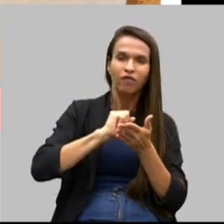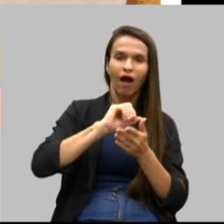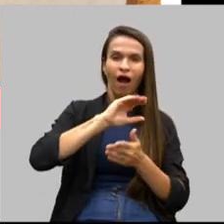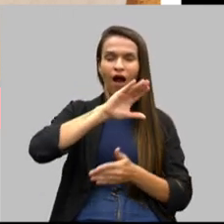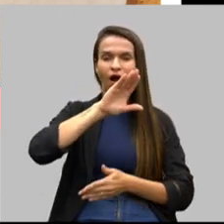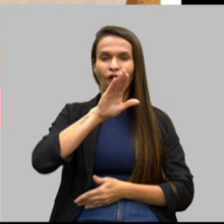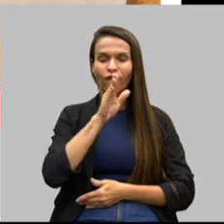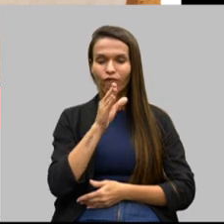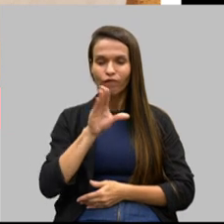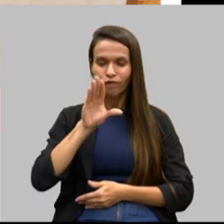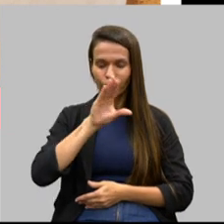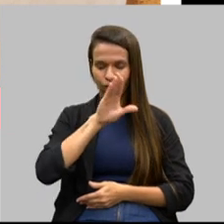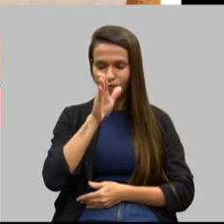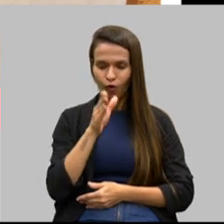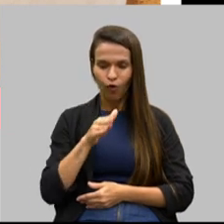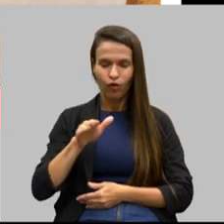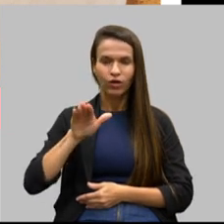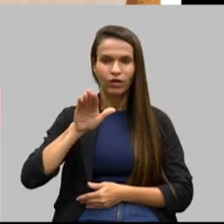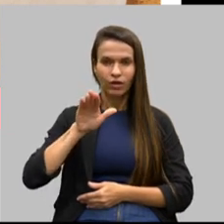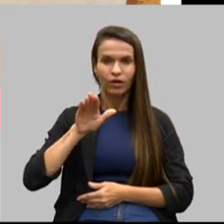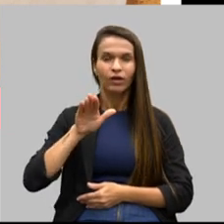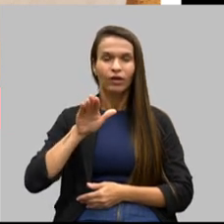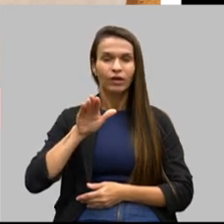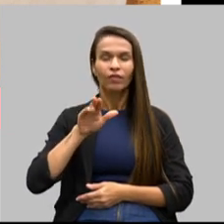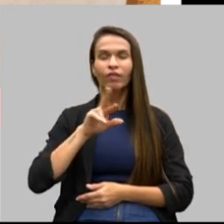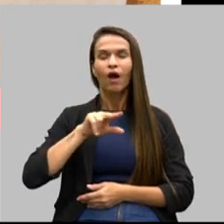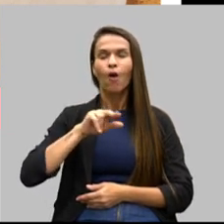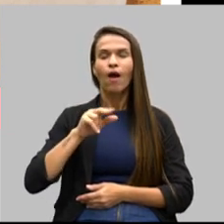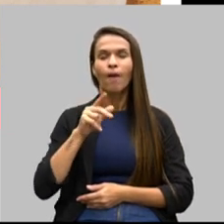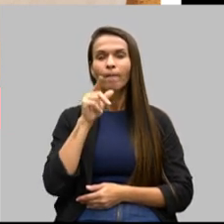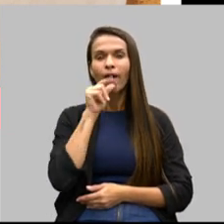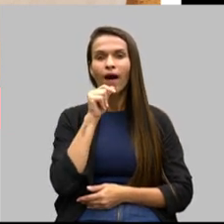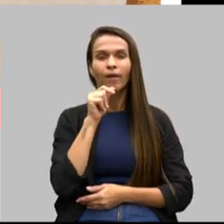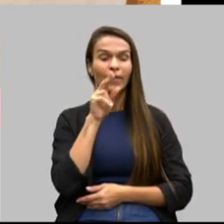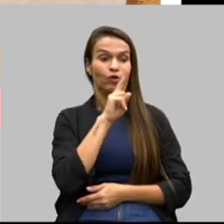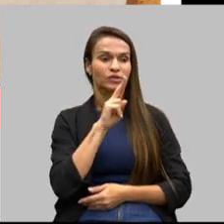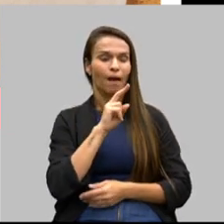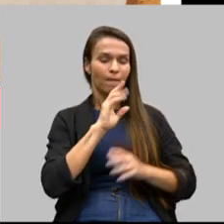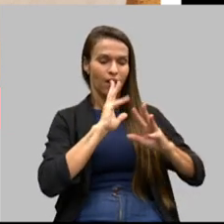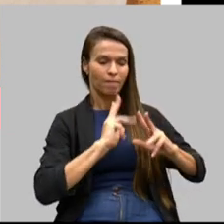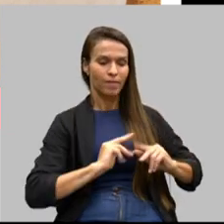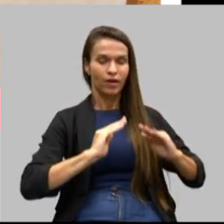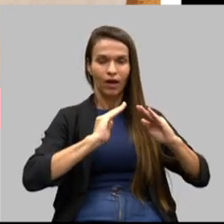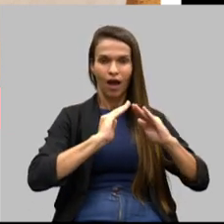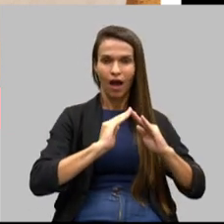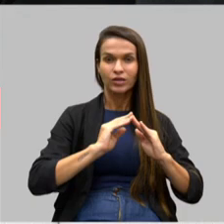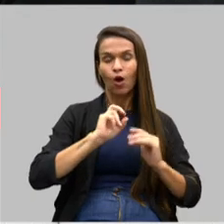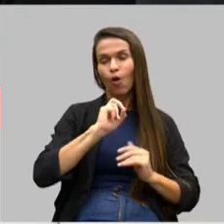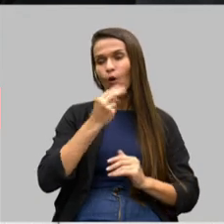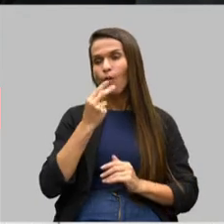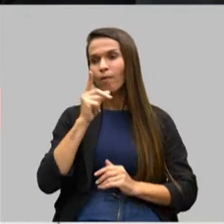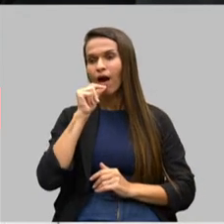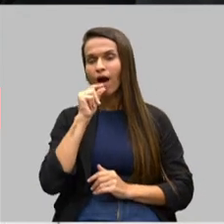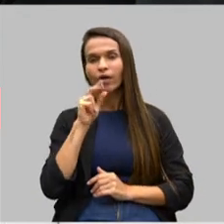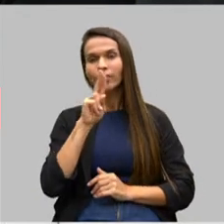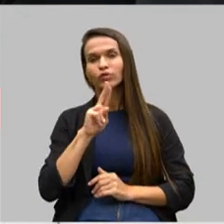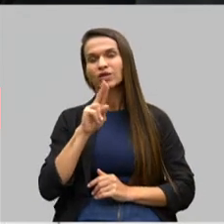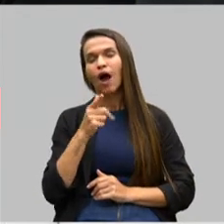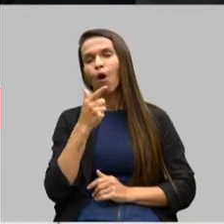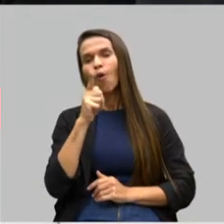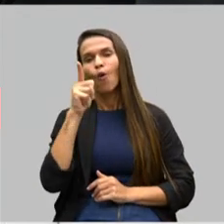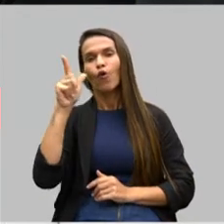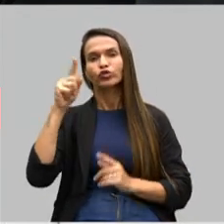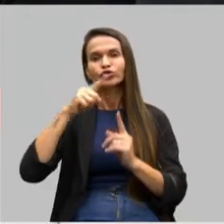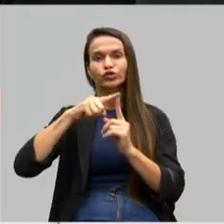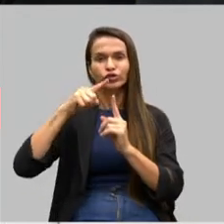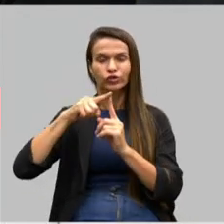verduras. Não é uma água usada para fazer limpeza da casa ou uma água usada para outro evento que não seja